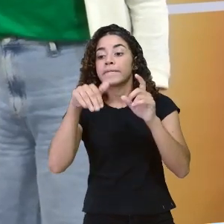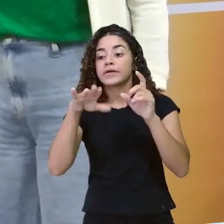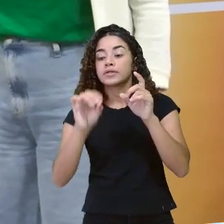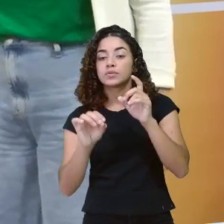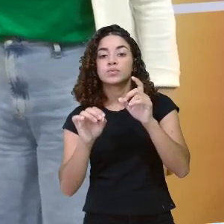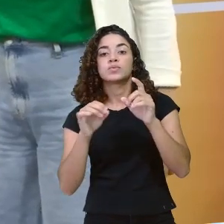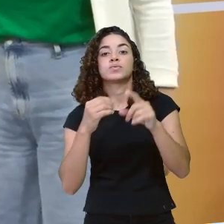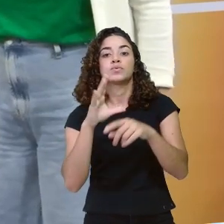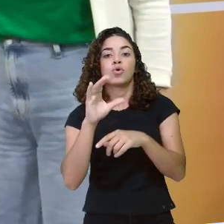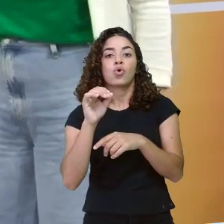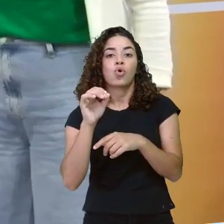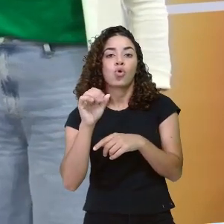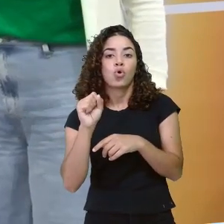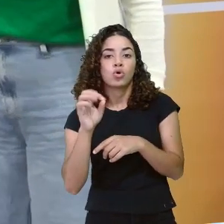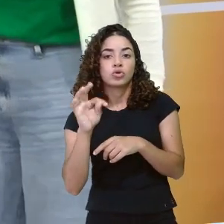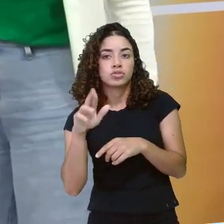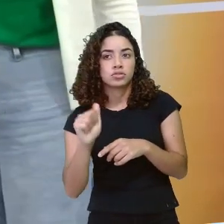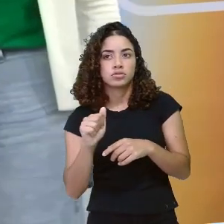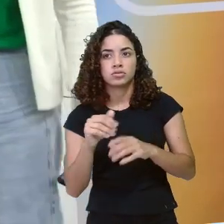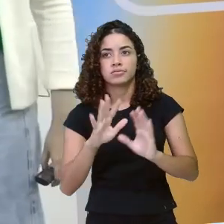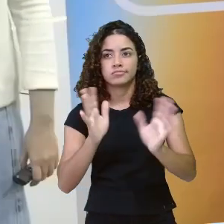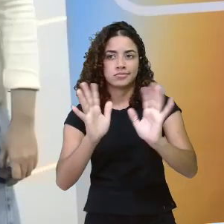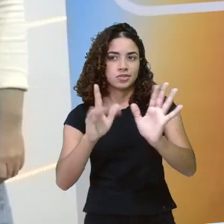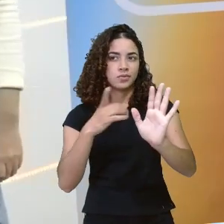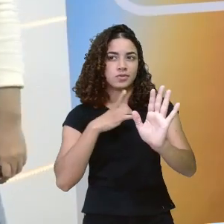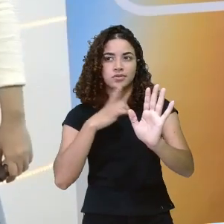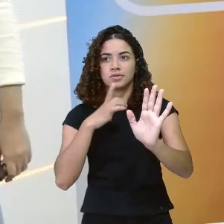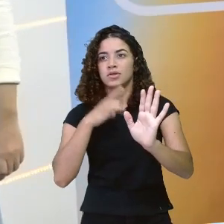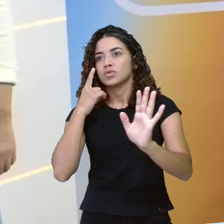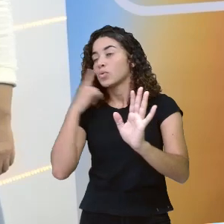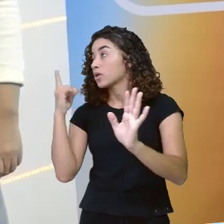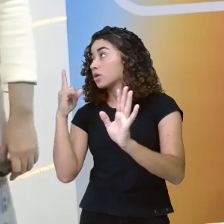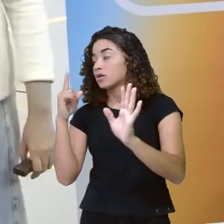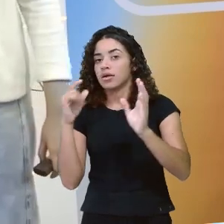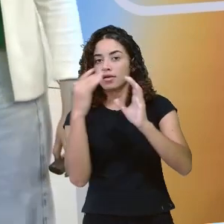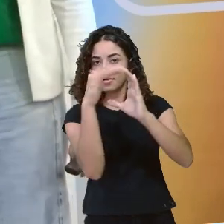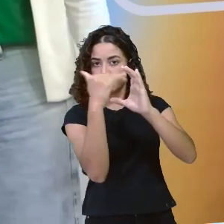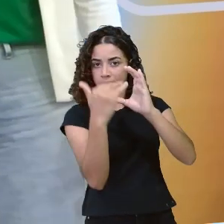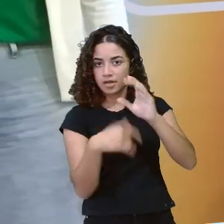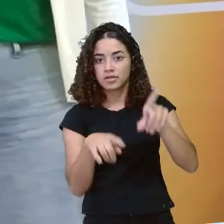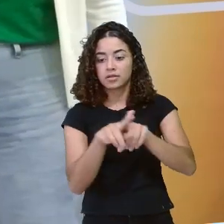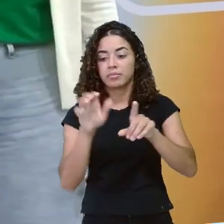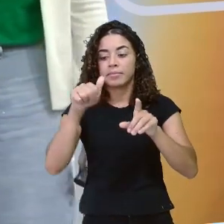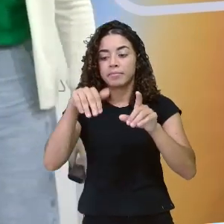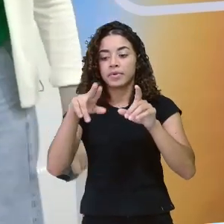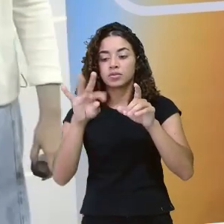crosta. Não, eu só tenho aqui, ó, camadas da Terra e o manto. Então,